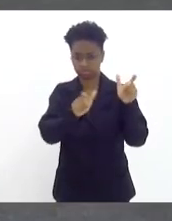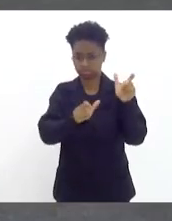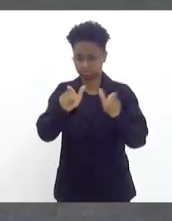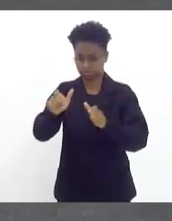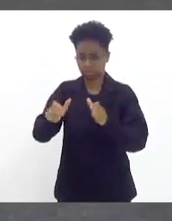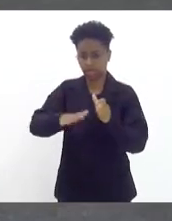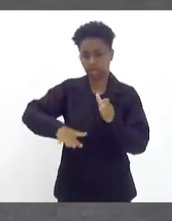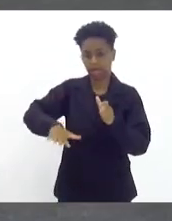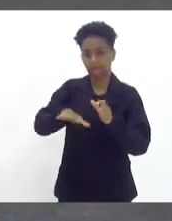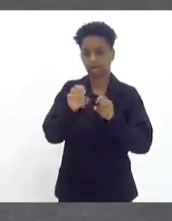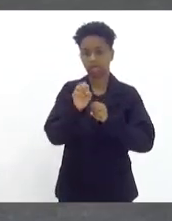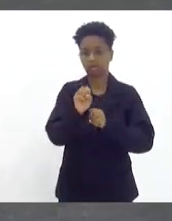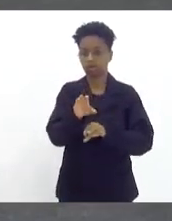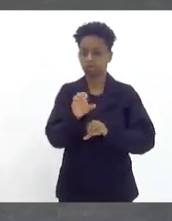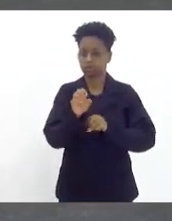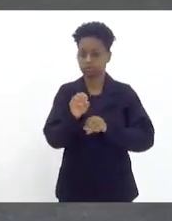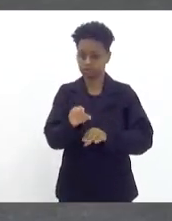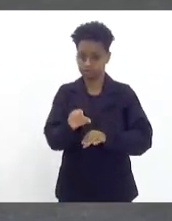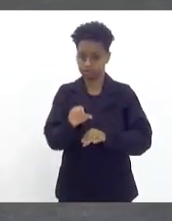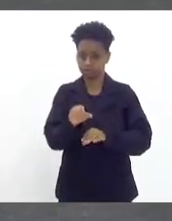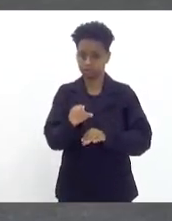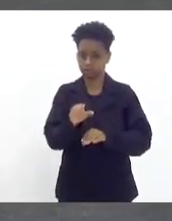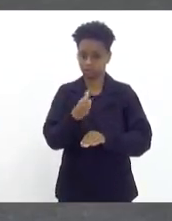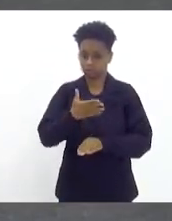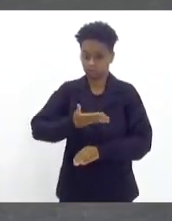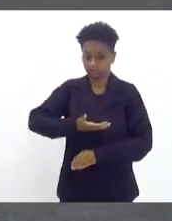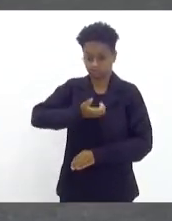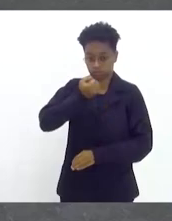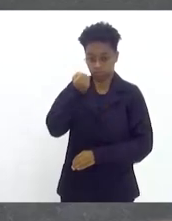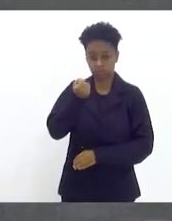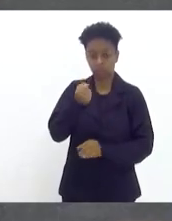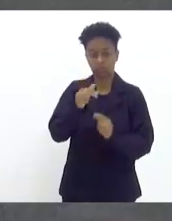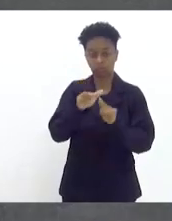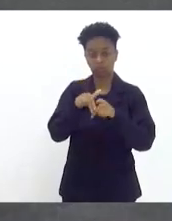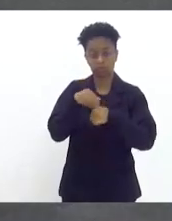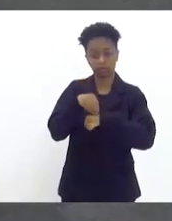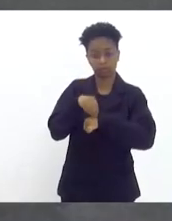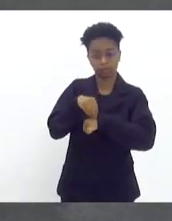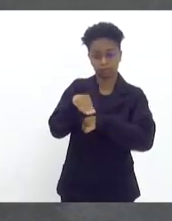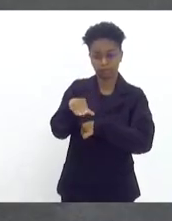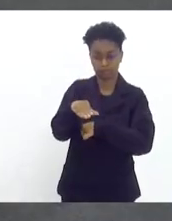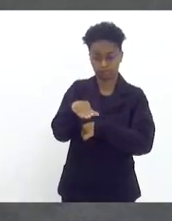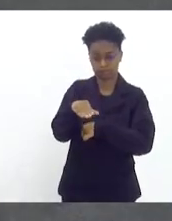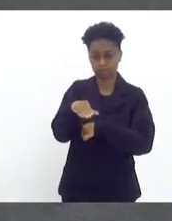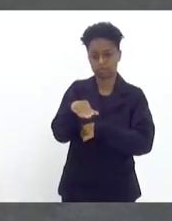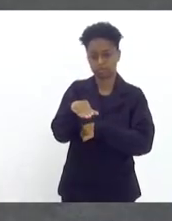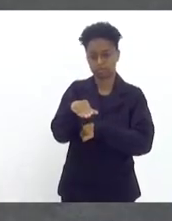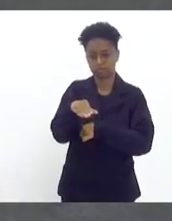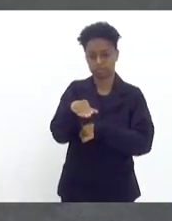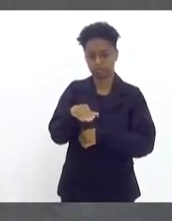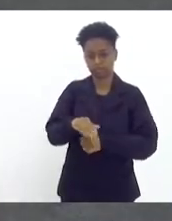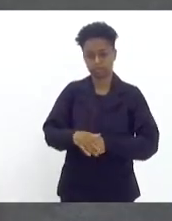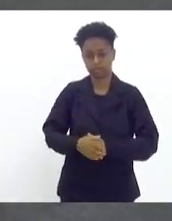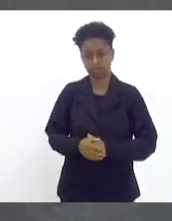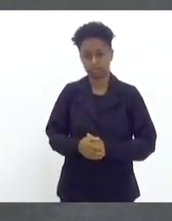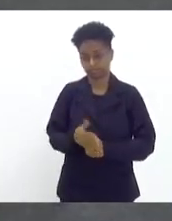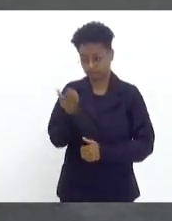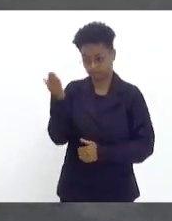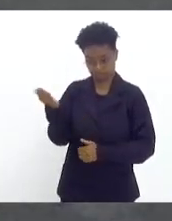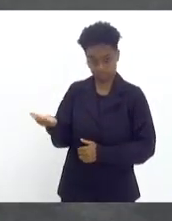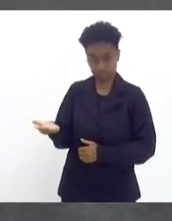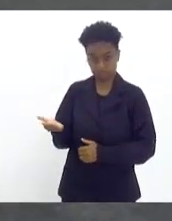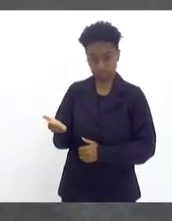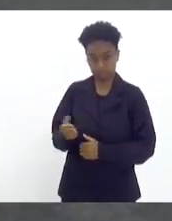da educação foram surpreendidos com a mensagem de vossa